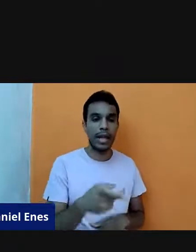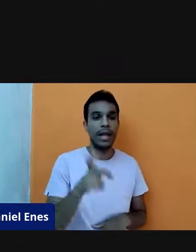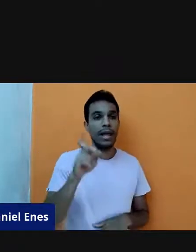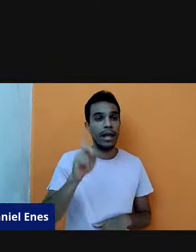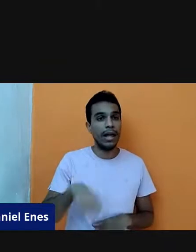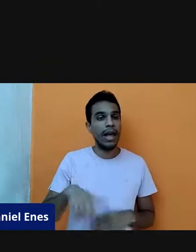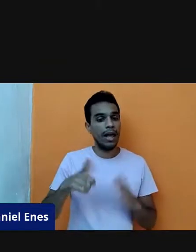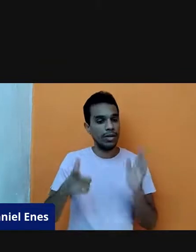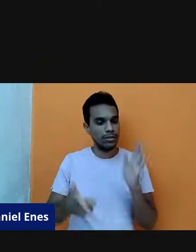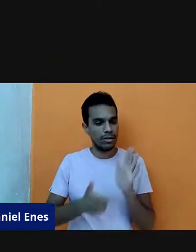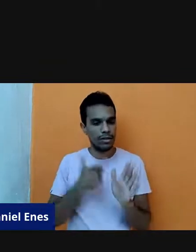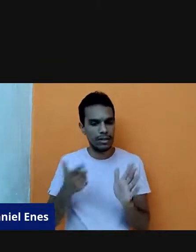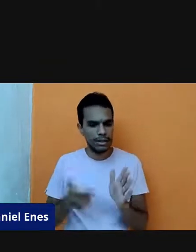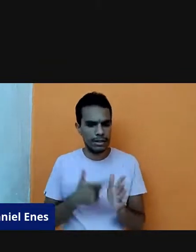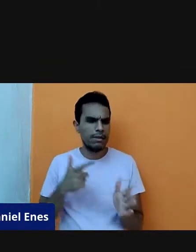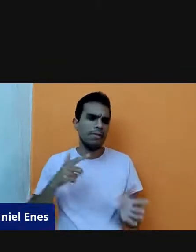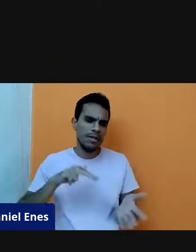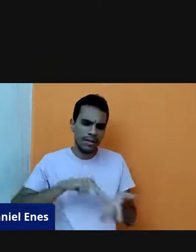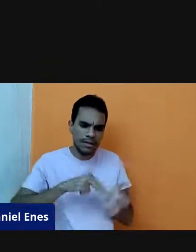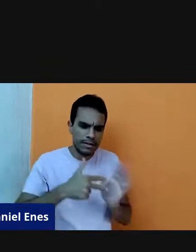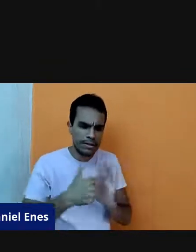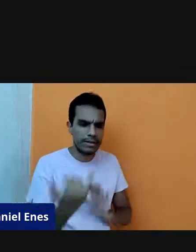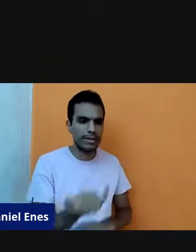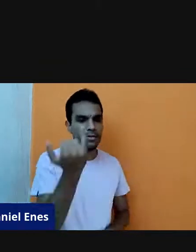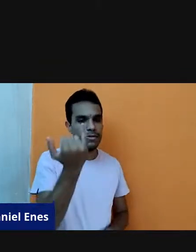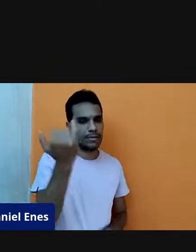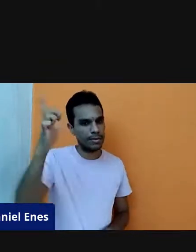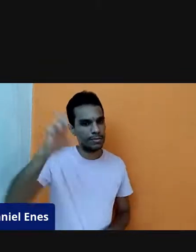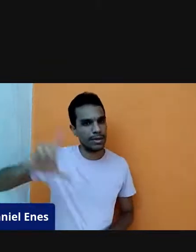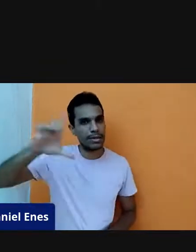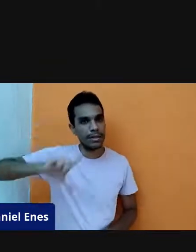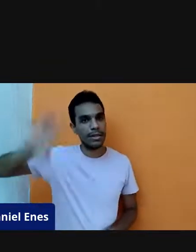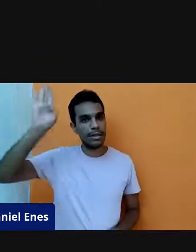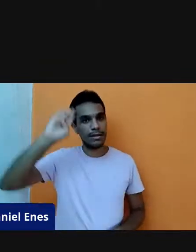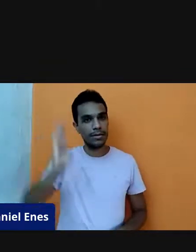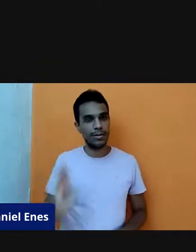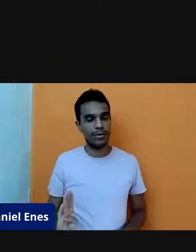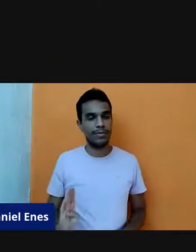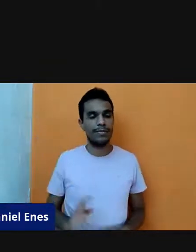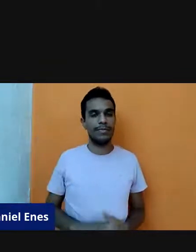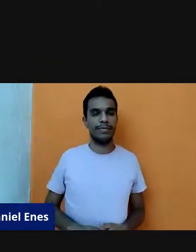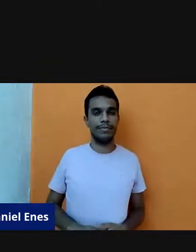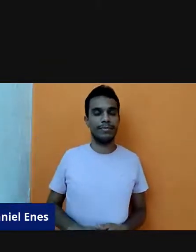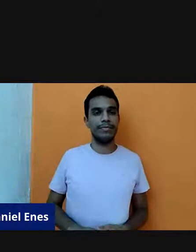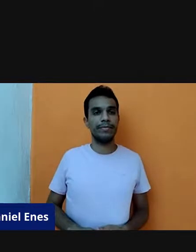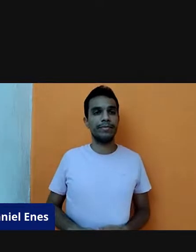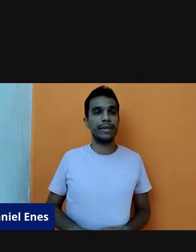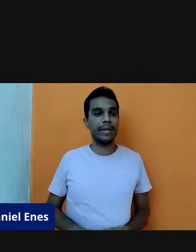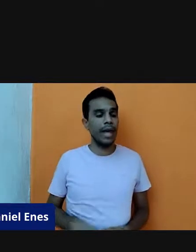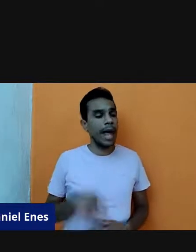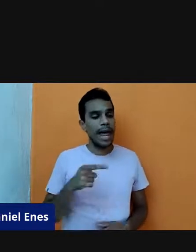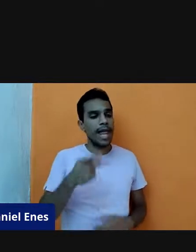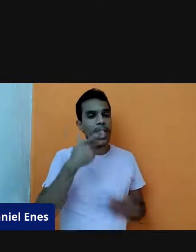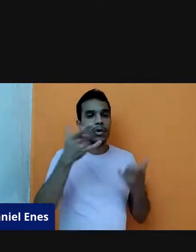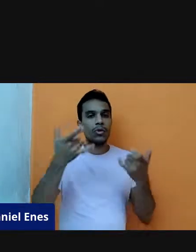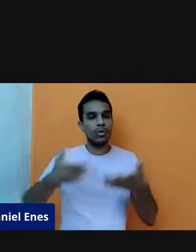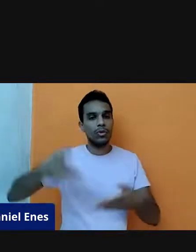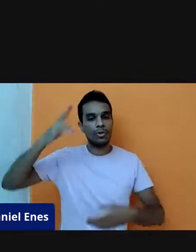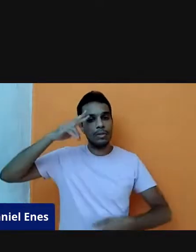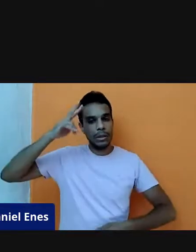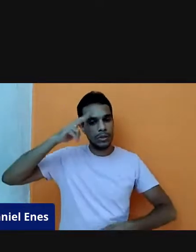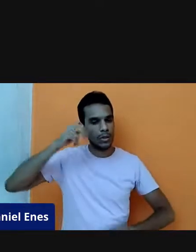livro extremamente significativo para a literatura brasileira. Nele, ela conta a história de uma